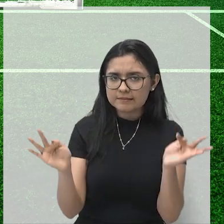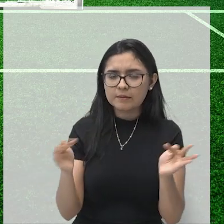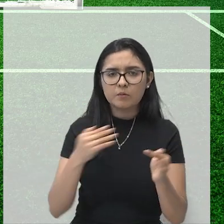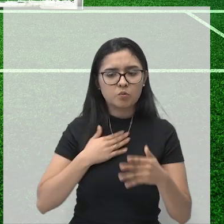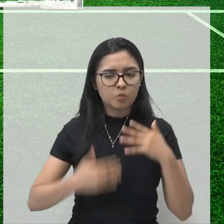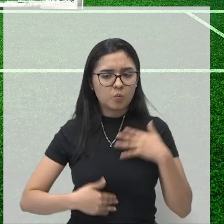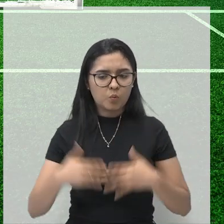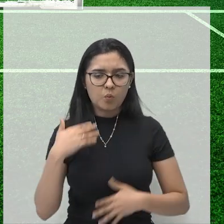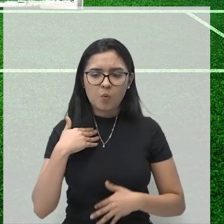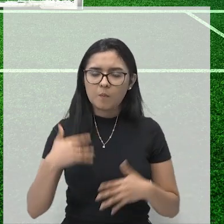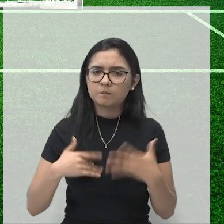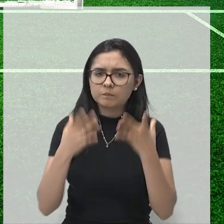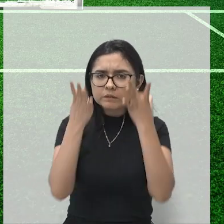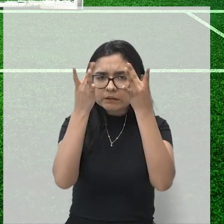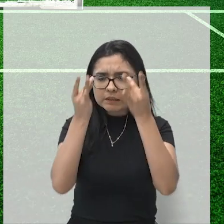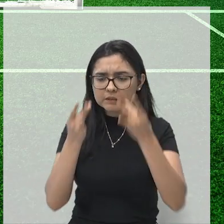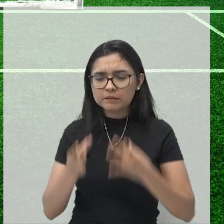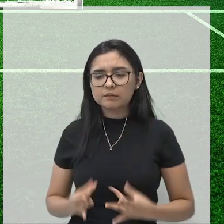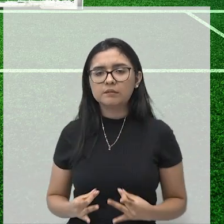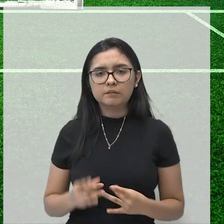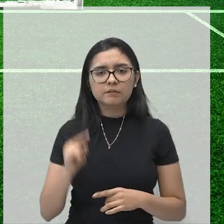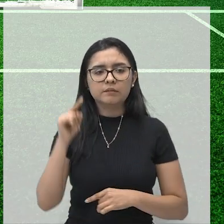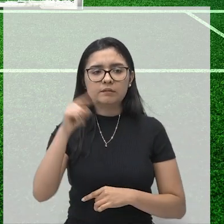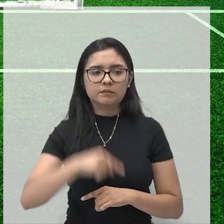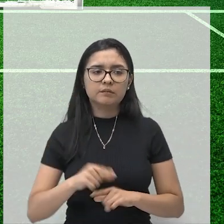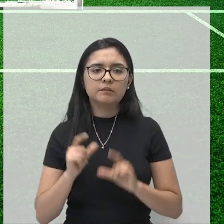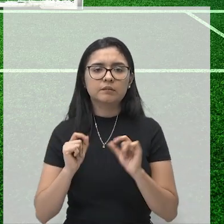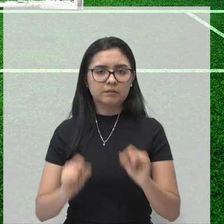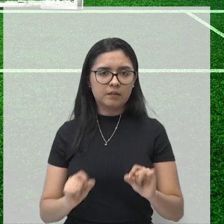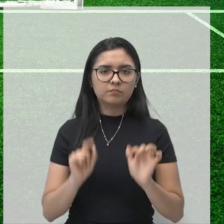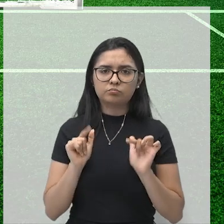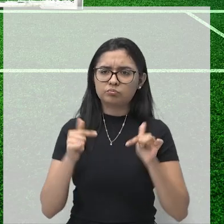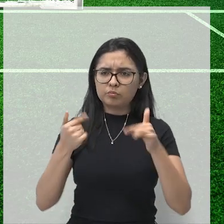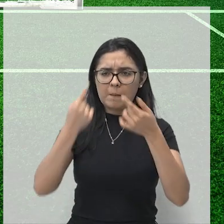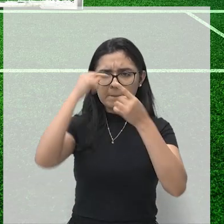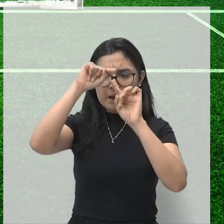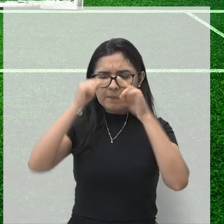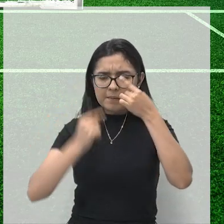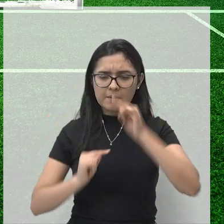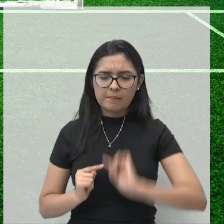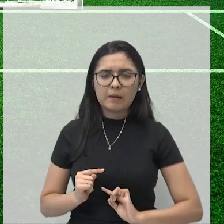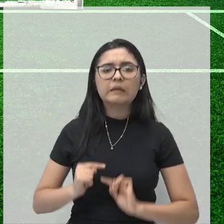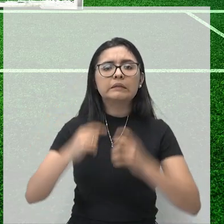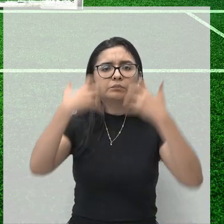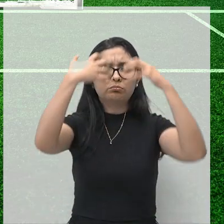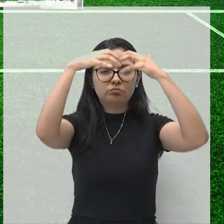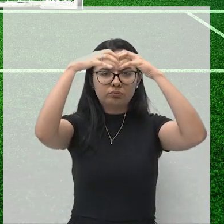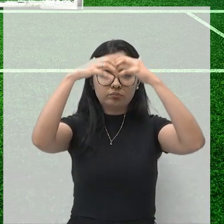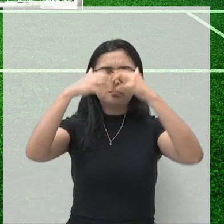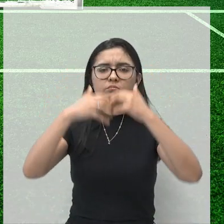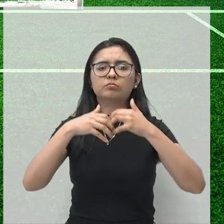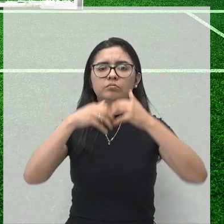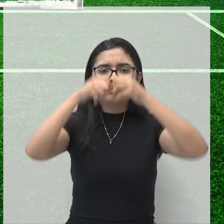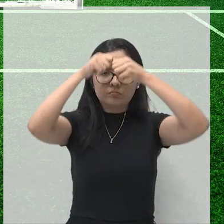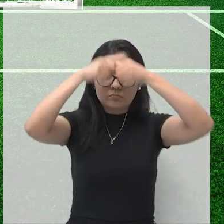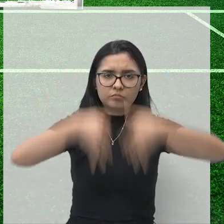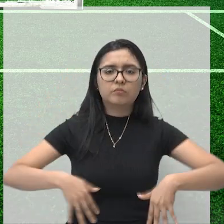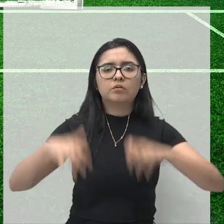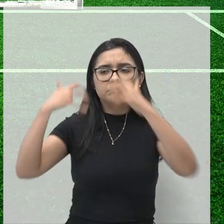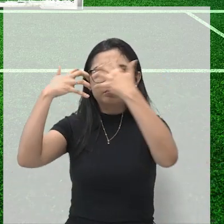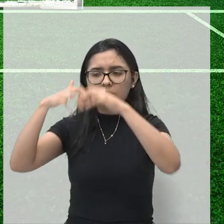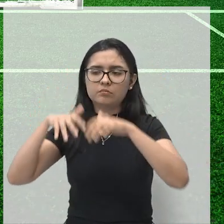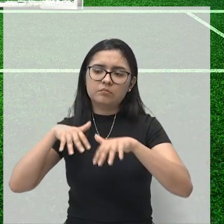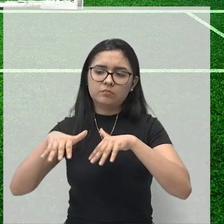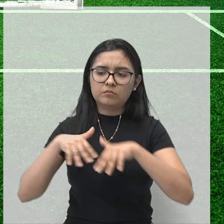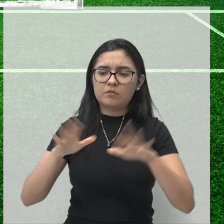é complexo, nosso corpo é uma verdadeira máquina, né? Atuando com sistemas em conjunto para fazer tudo